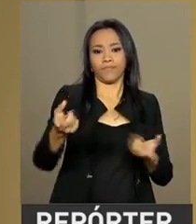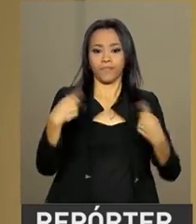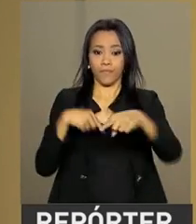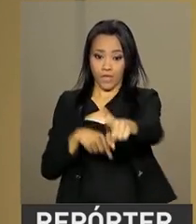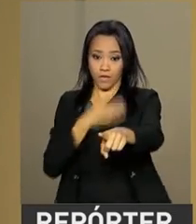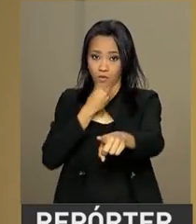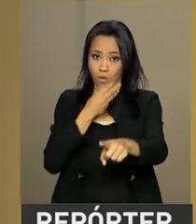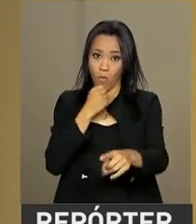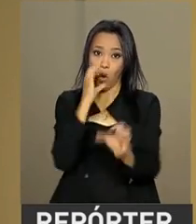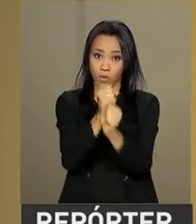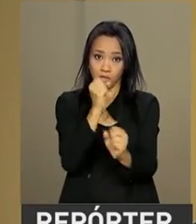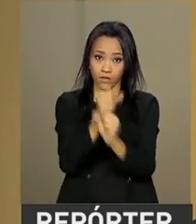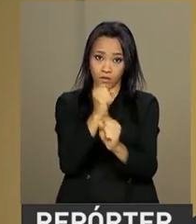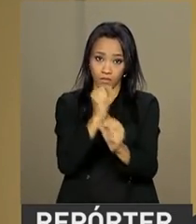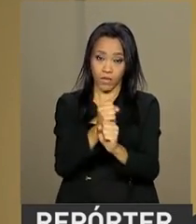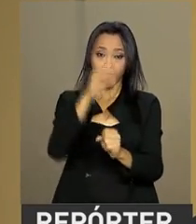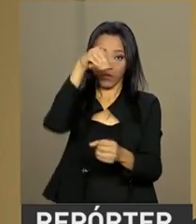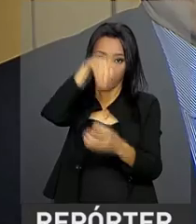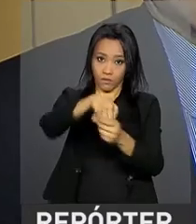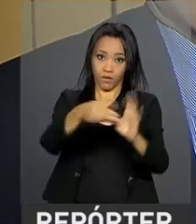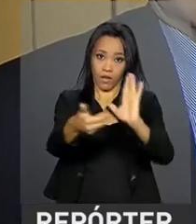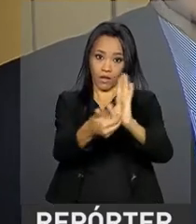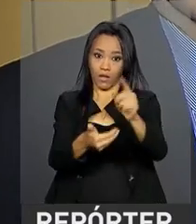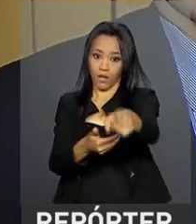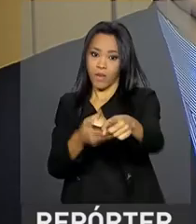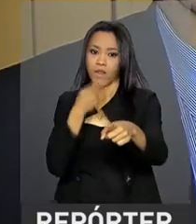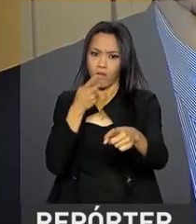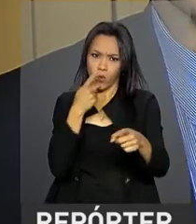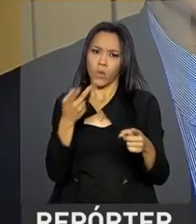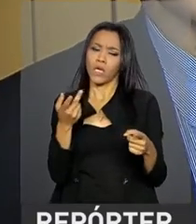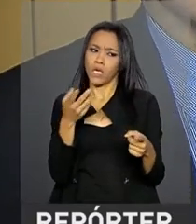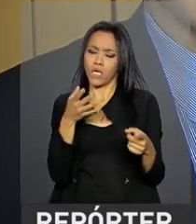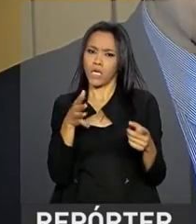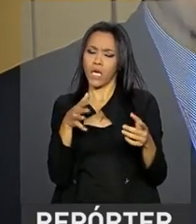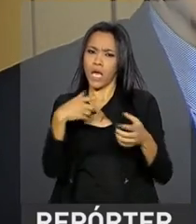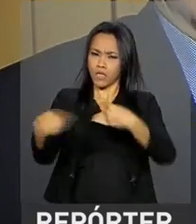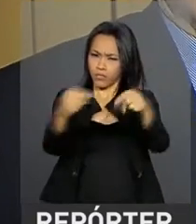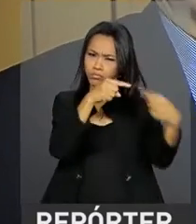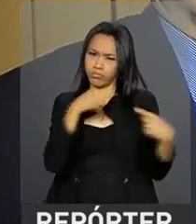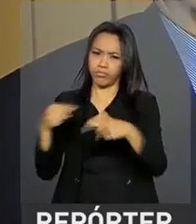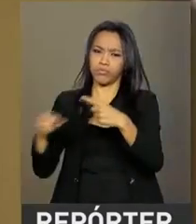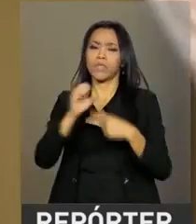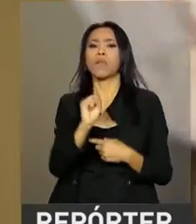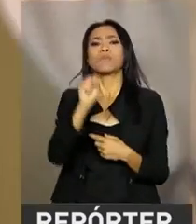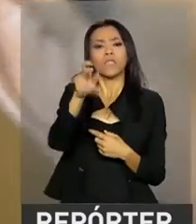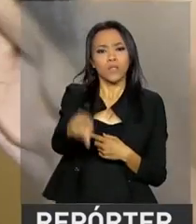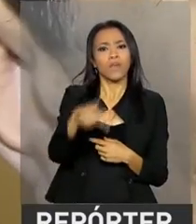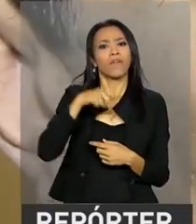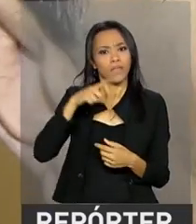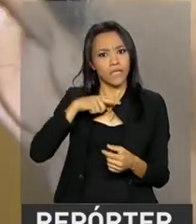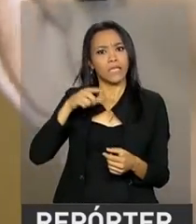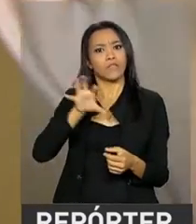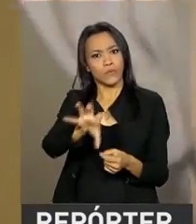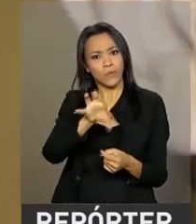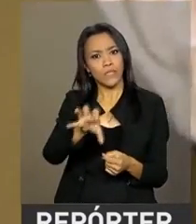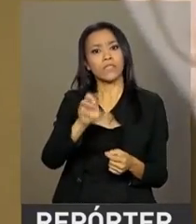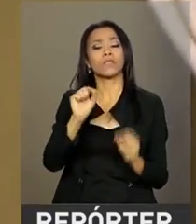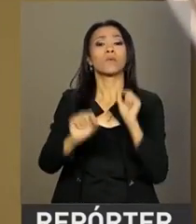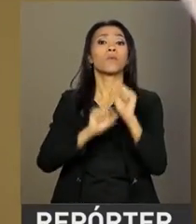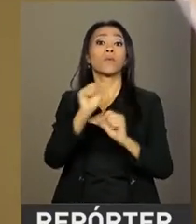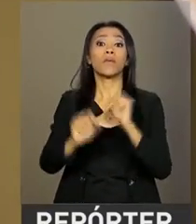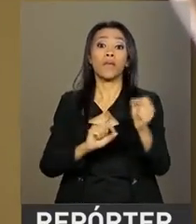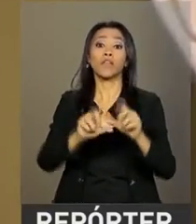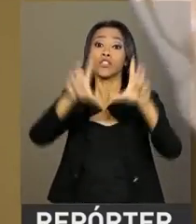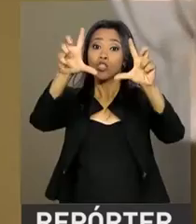Câmara, Leonardo Rolim, que participou do debate, a reforma da Previdência também vai ter outro efeito: reduzir o saldo negativo